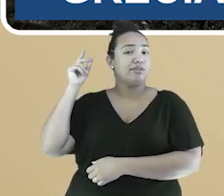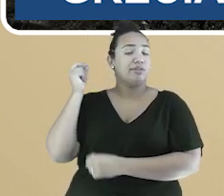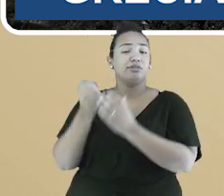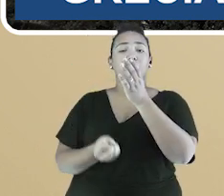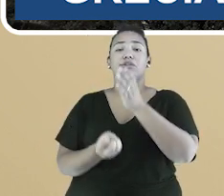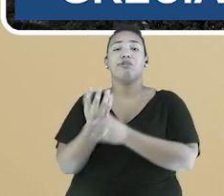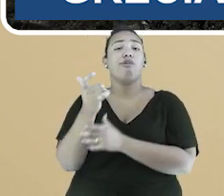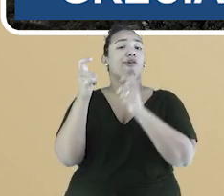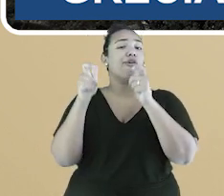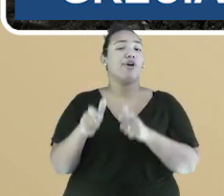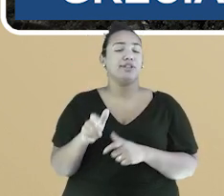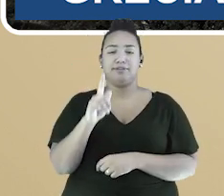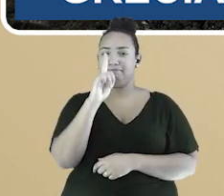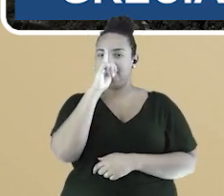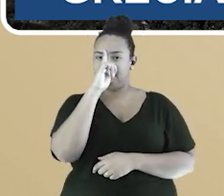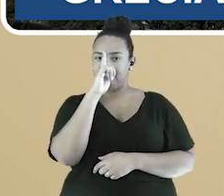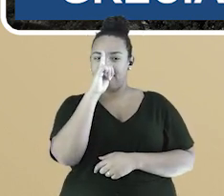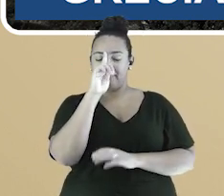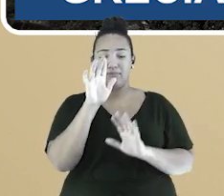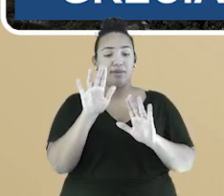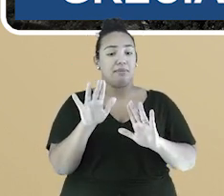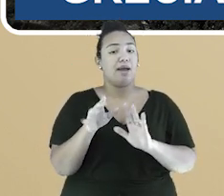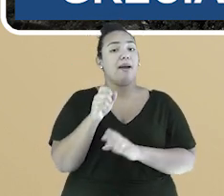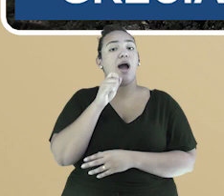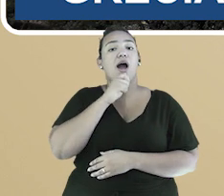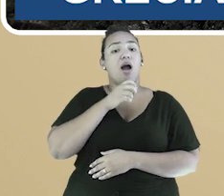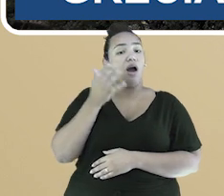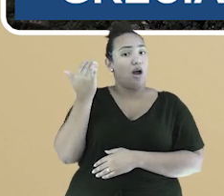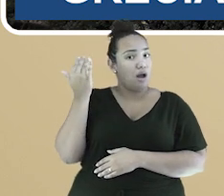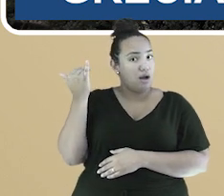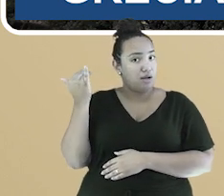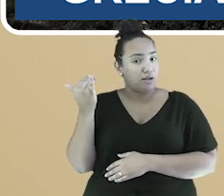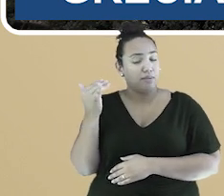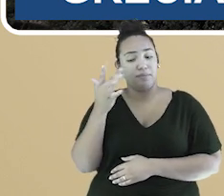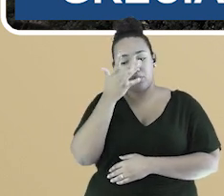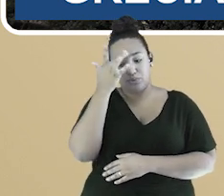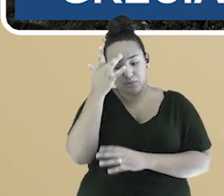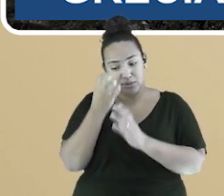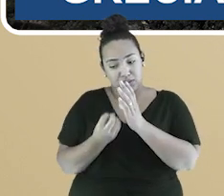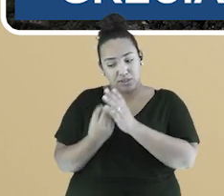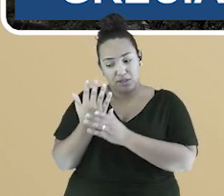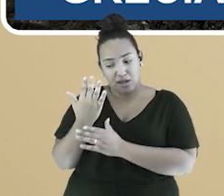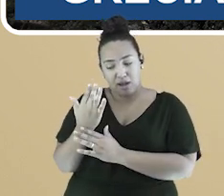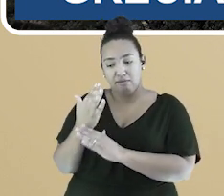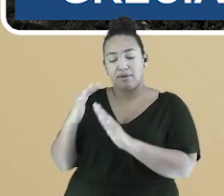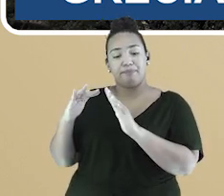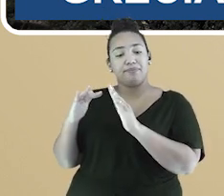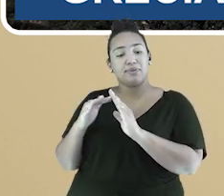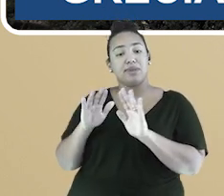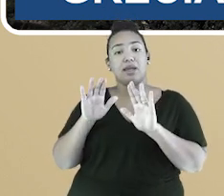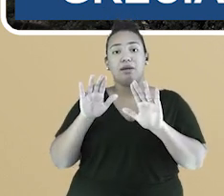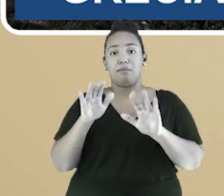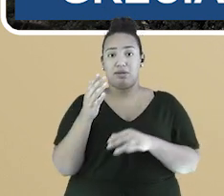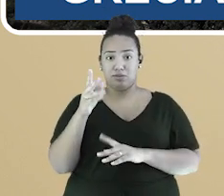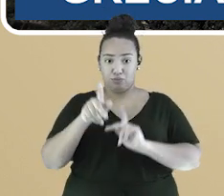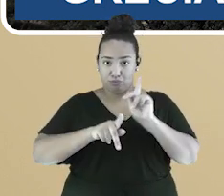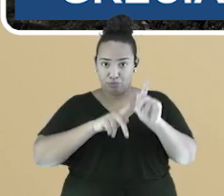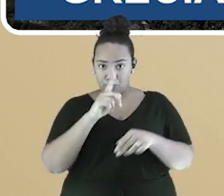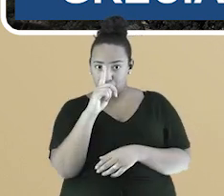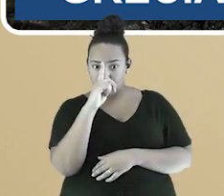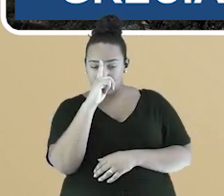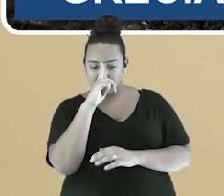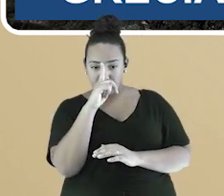Grécia. É claro que antes as pessoas construíam seus abrigos, mas os gregos levaram isso a um nível